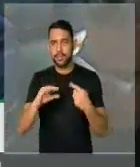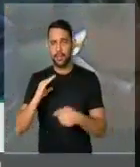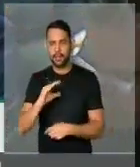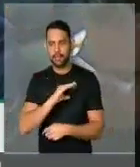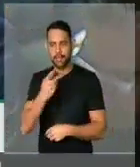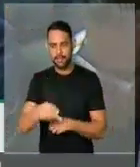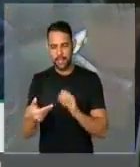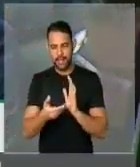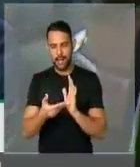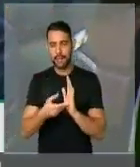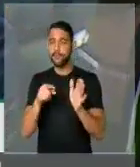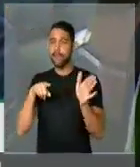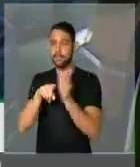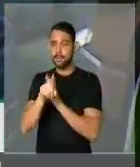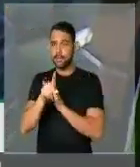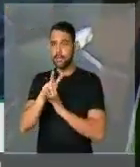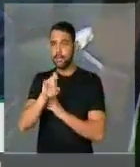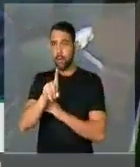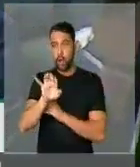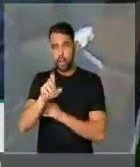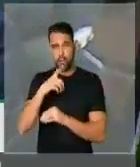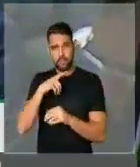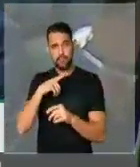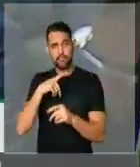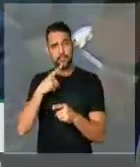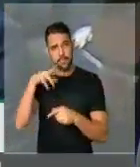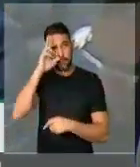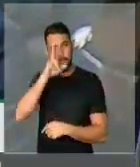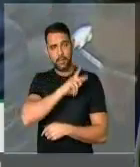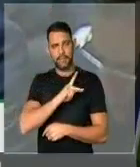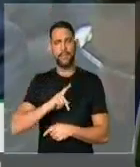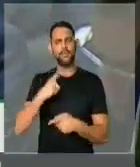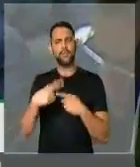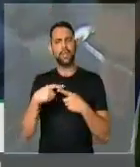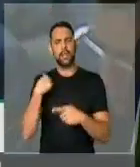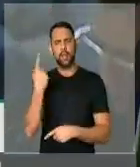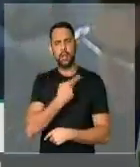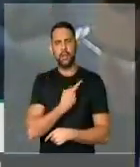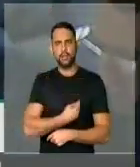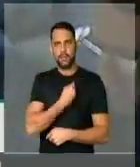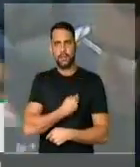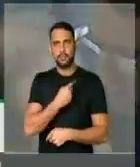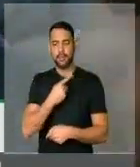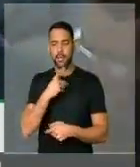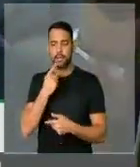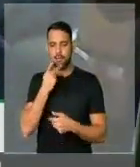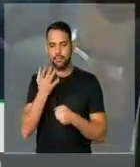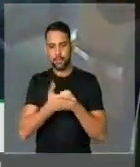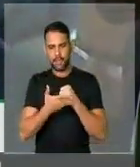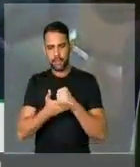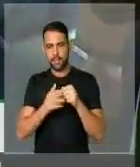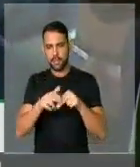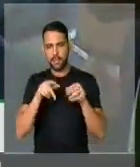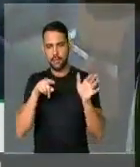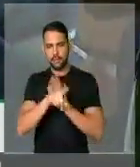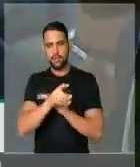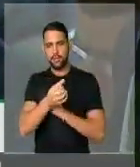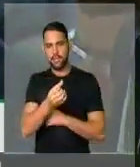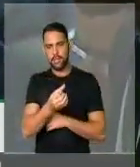casa. Faço a questão de ordem, senhor presidente, porque nós estamos também nos baseando na questão de